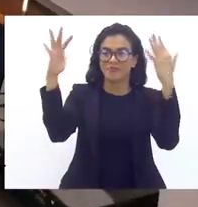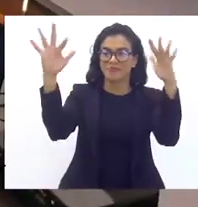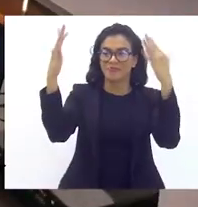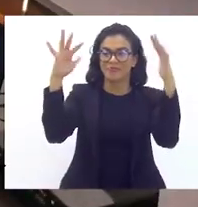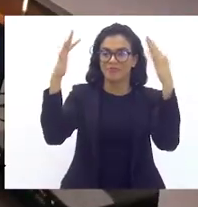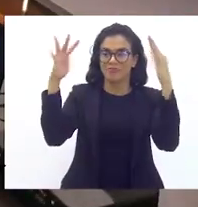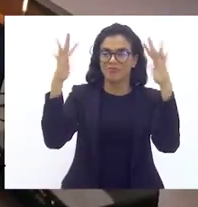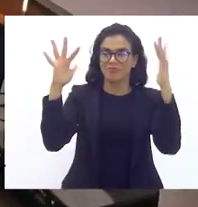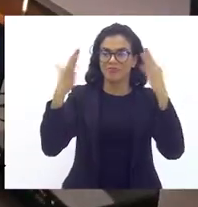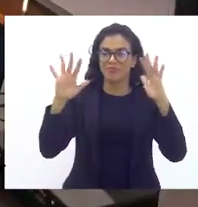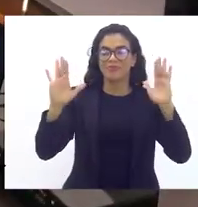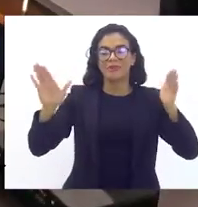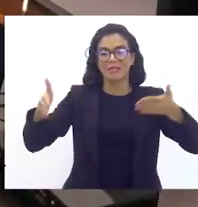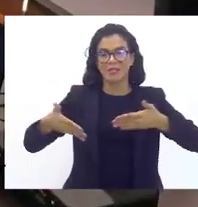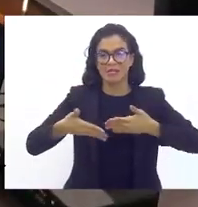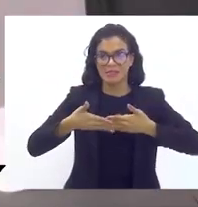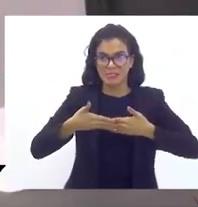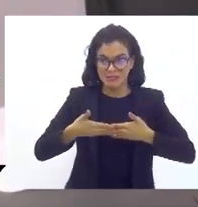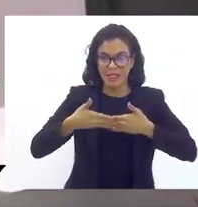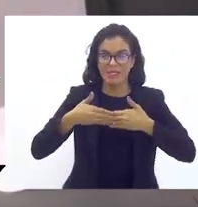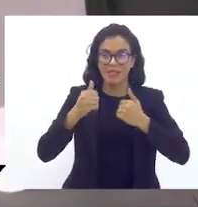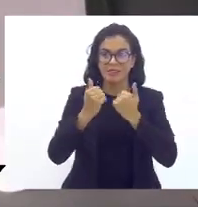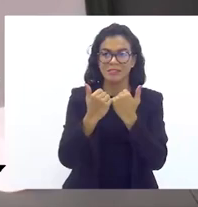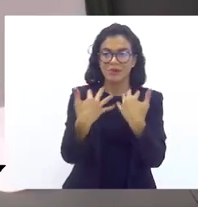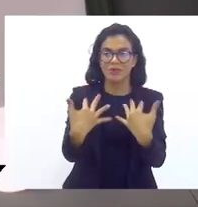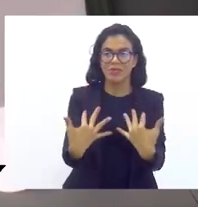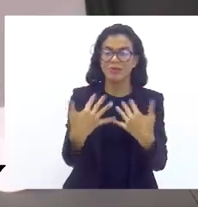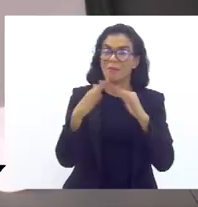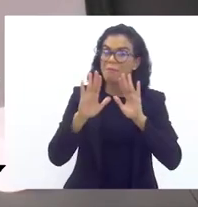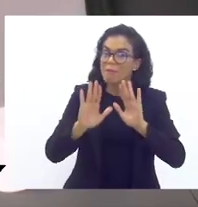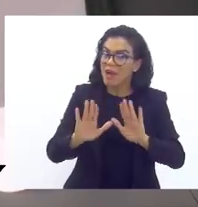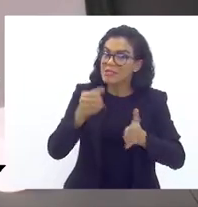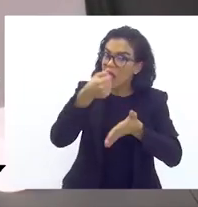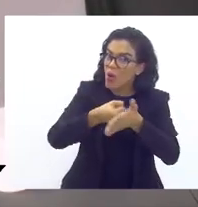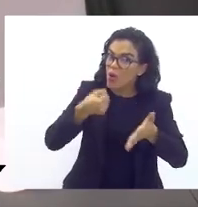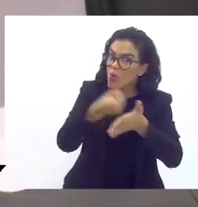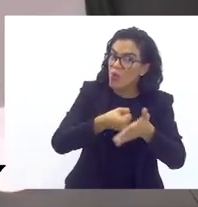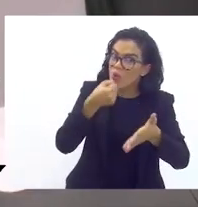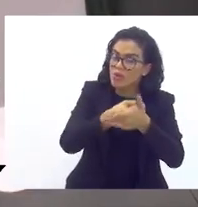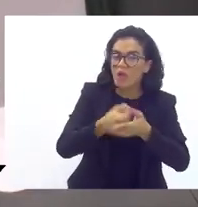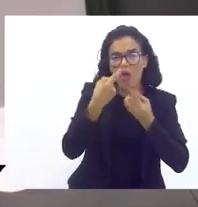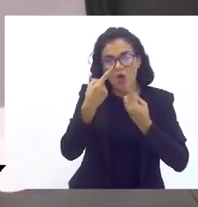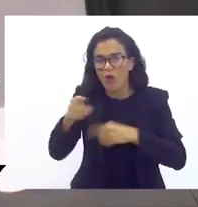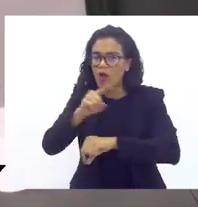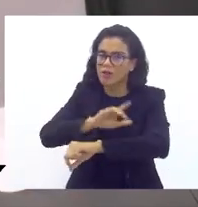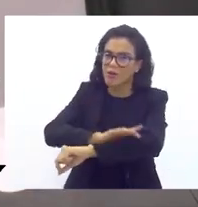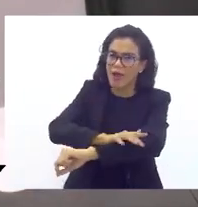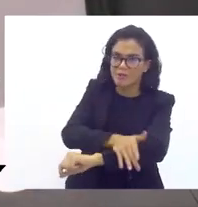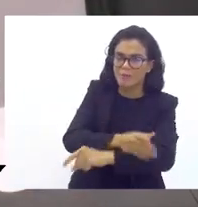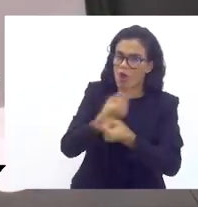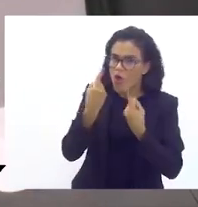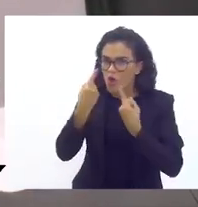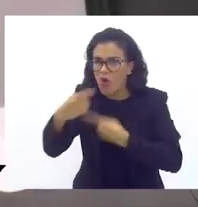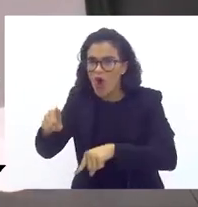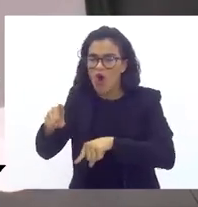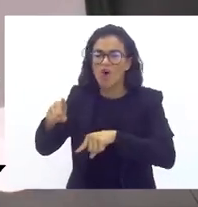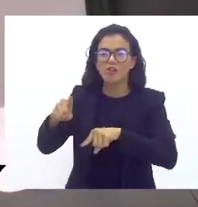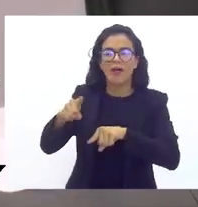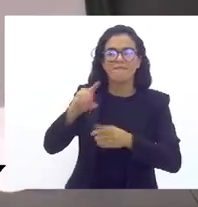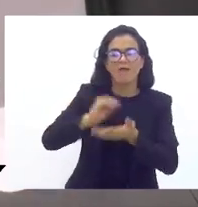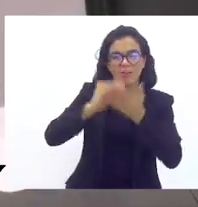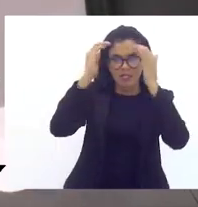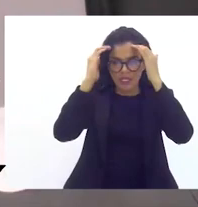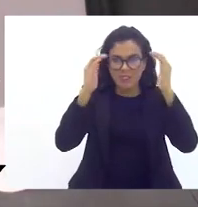declaramos encerrada essa audiência mas não a luta contra o racismo contra intolerância